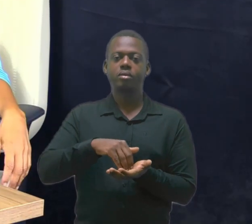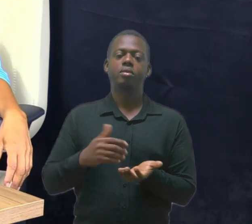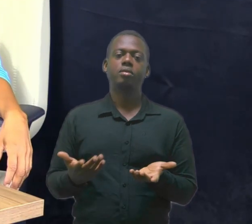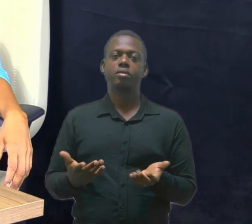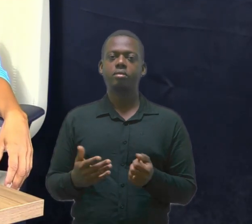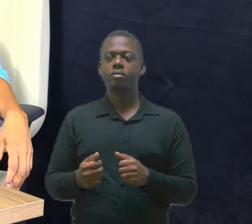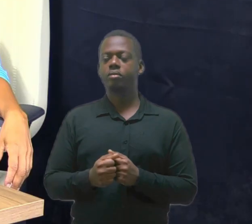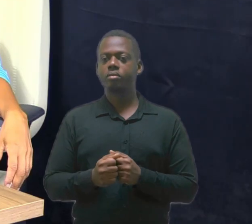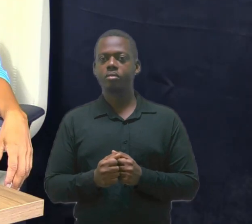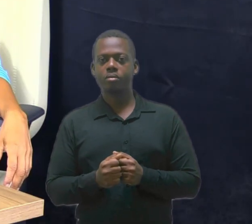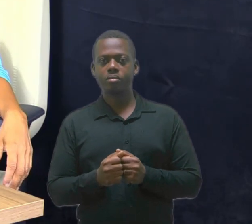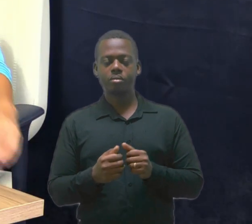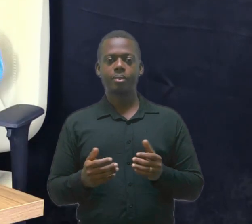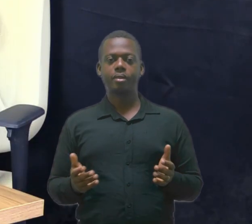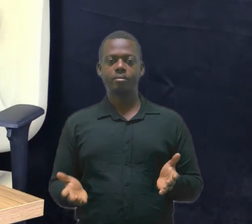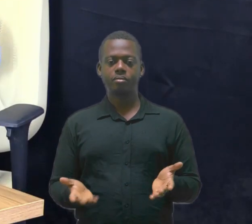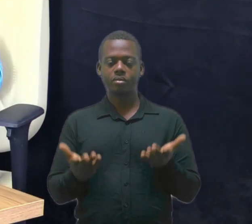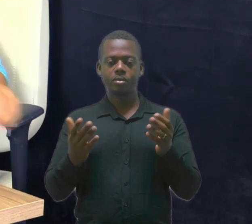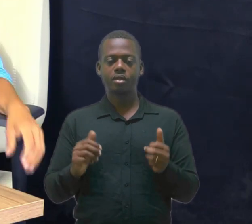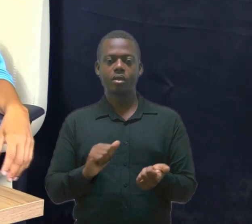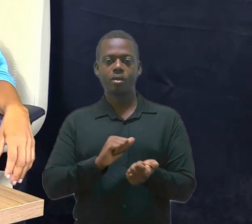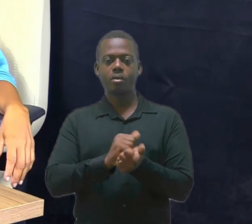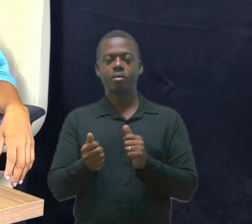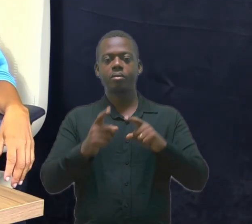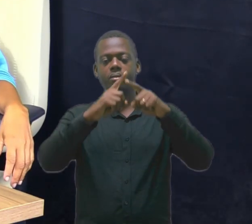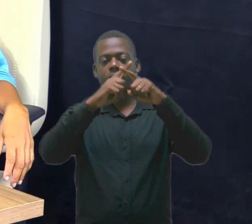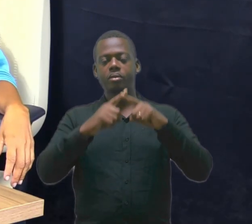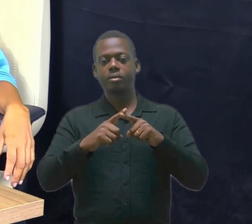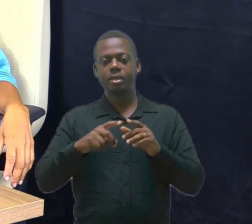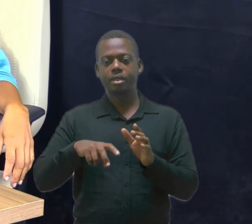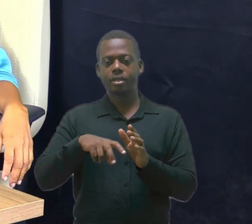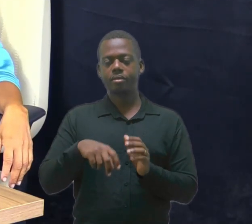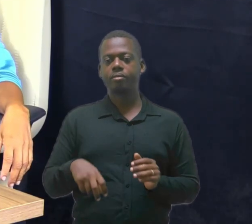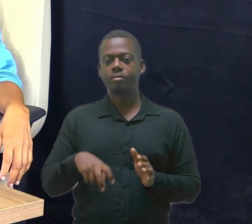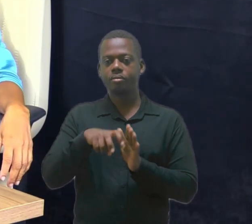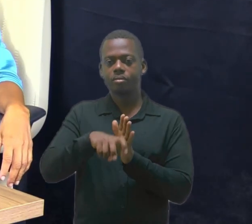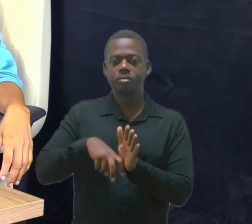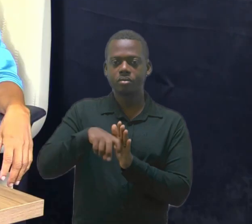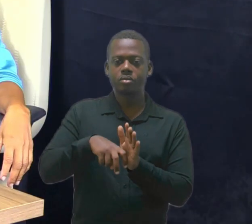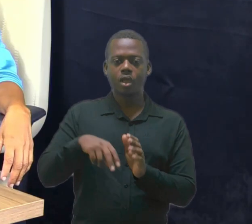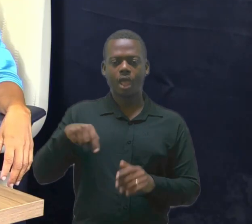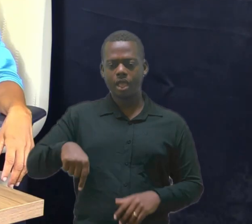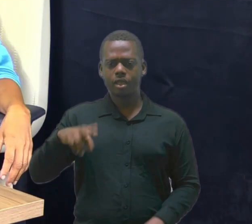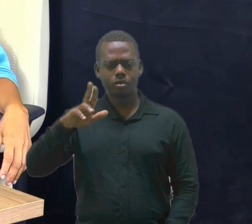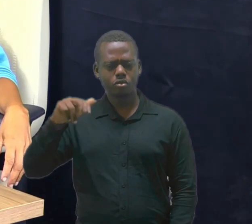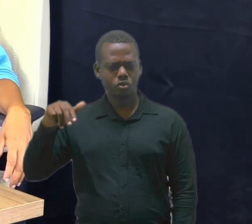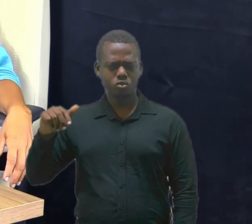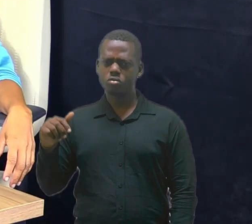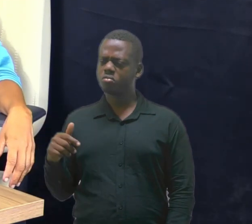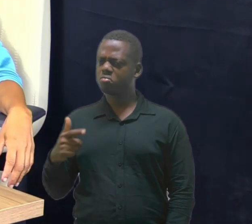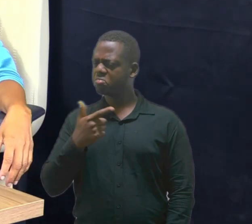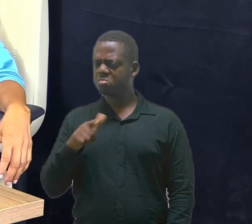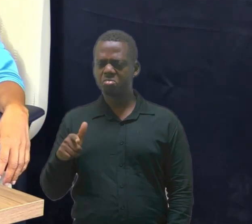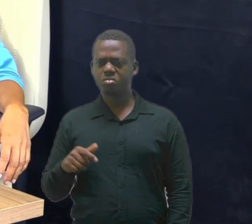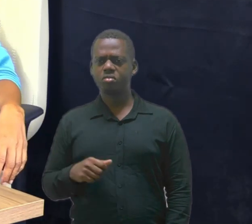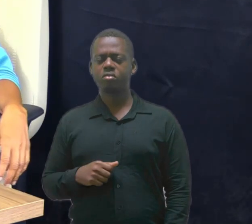esporte. Vamos promover, né, uma Olimpíadas, para as Olimpíadas aqui na cidade. Davi nunca teve, Davi? Nunca. Nunca teve. Sim.